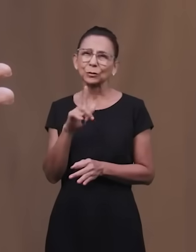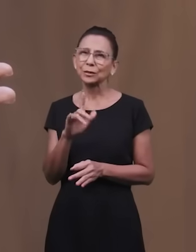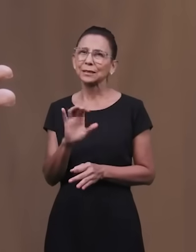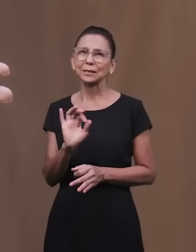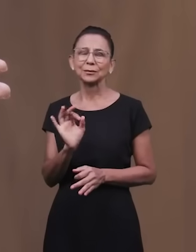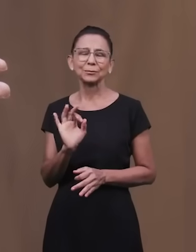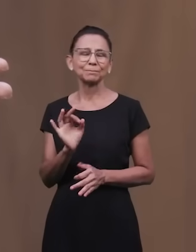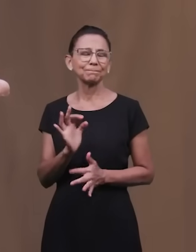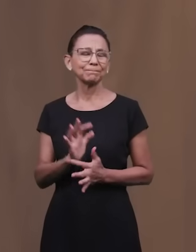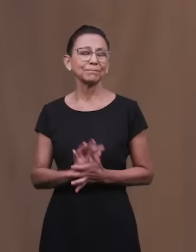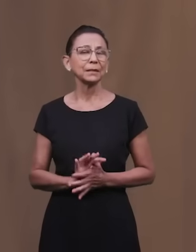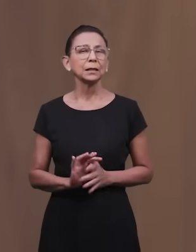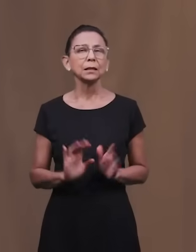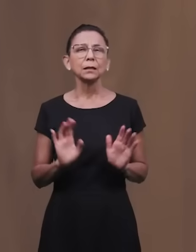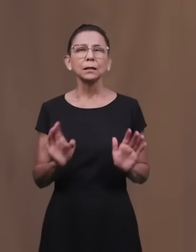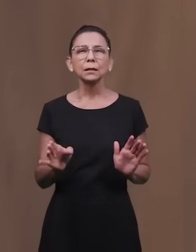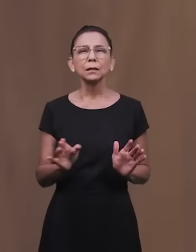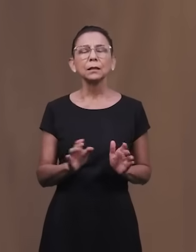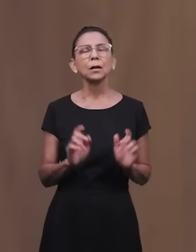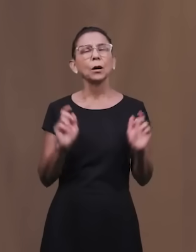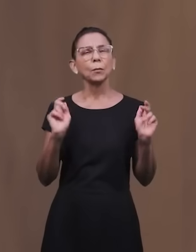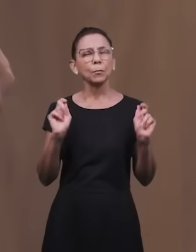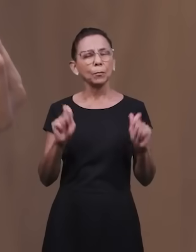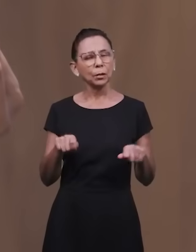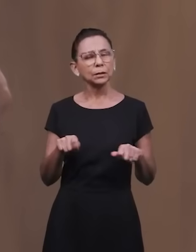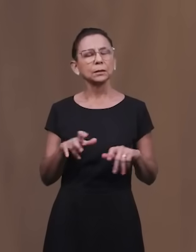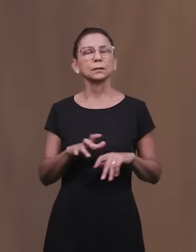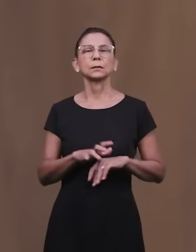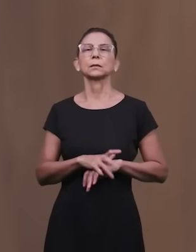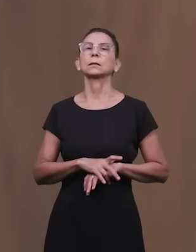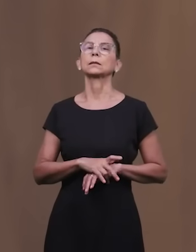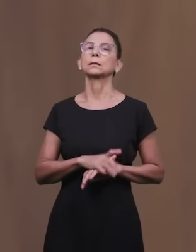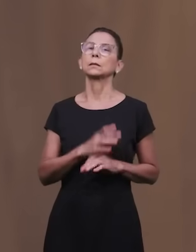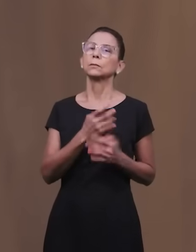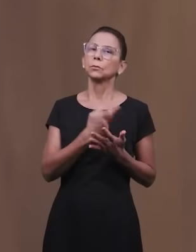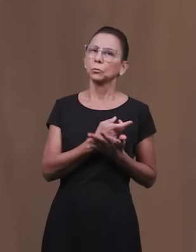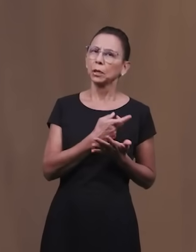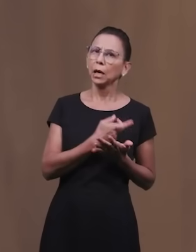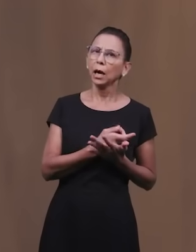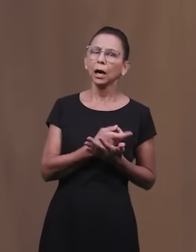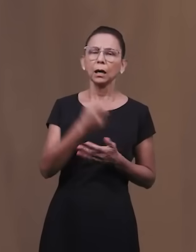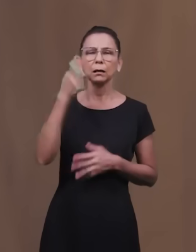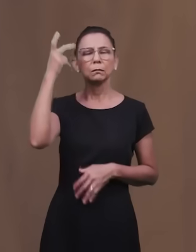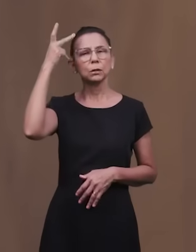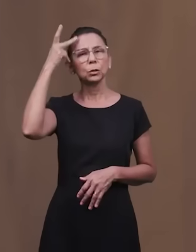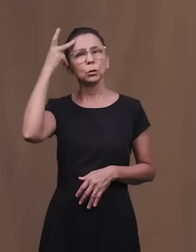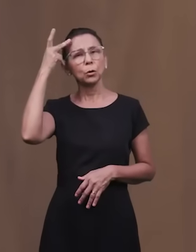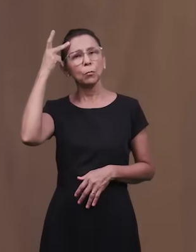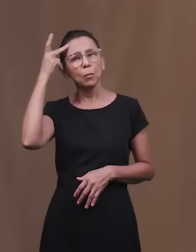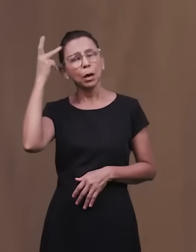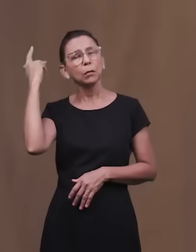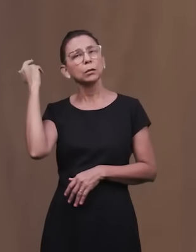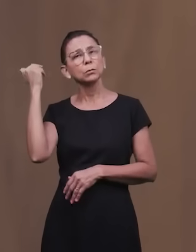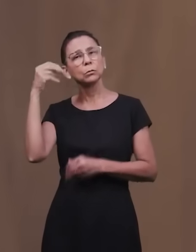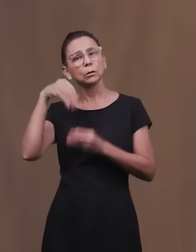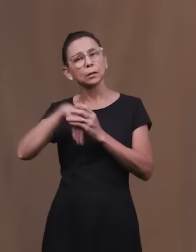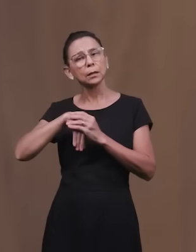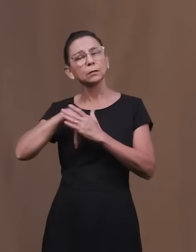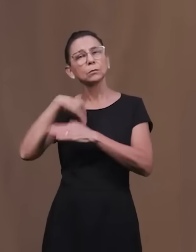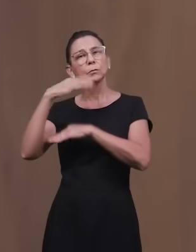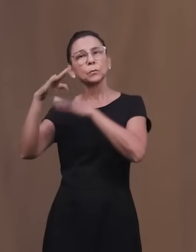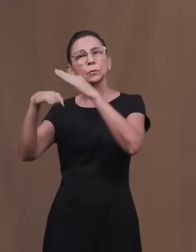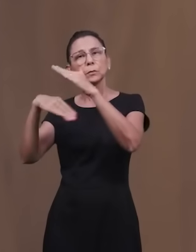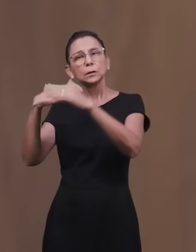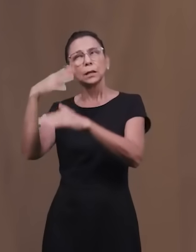perfeito? Então, permitir o erro como possibilidade e como integrante de um processo